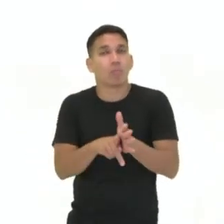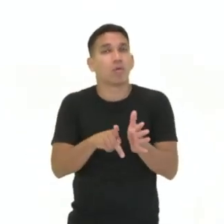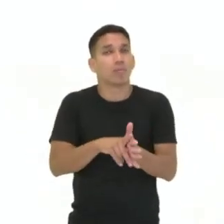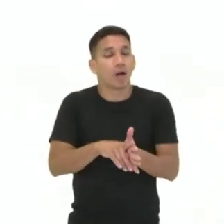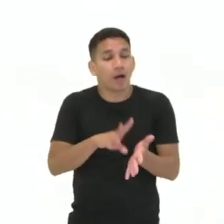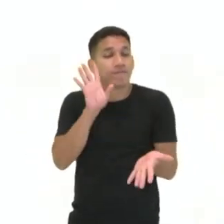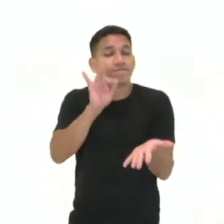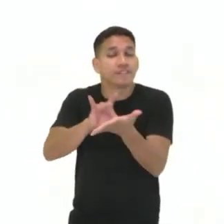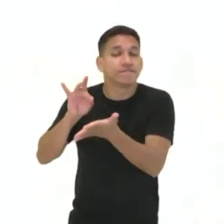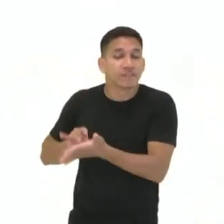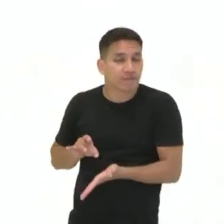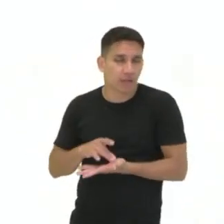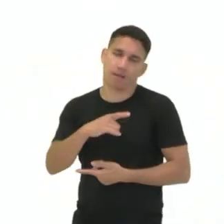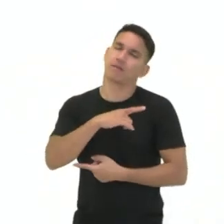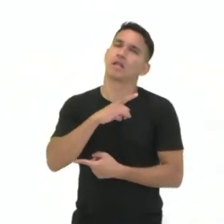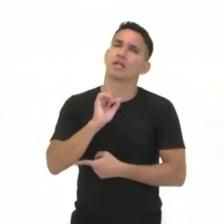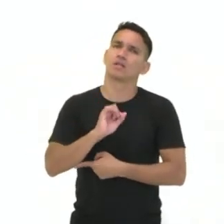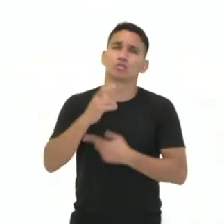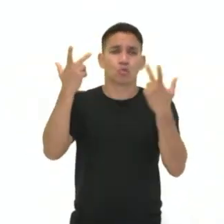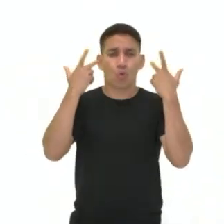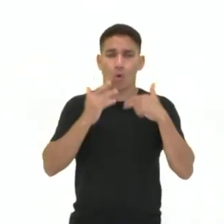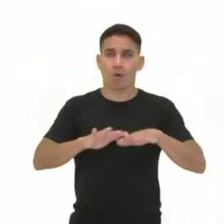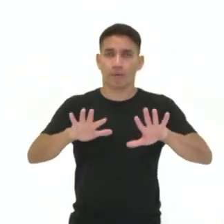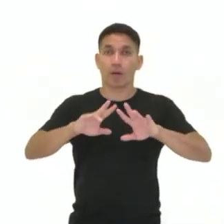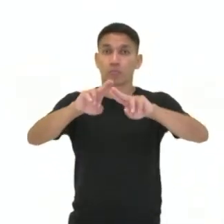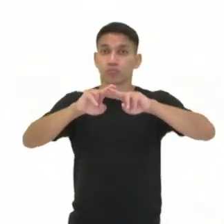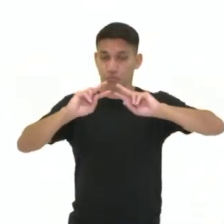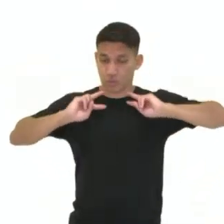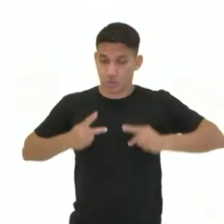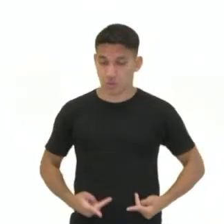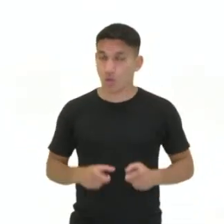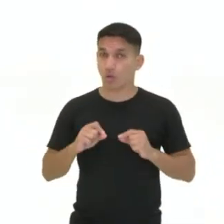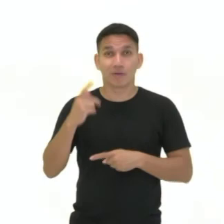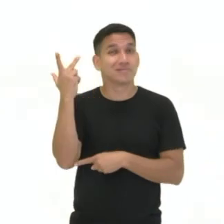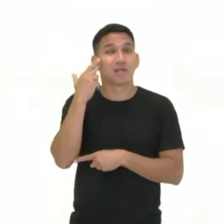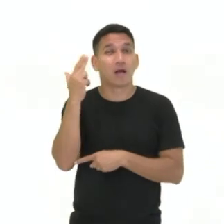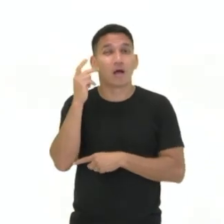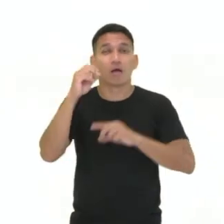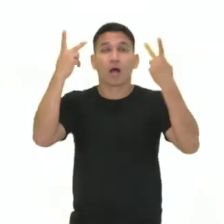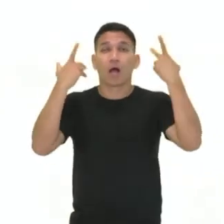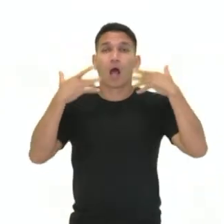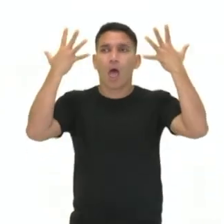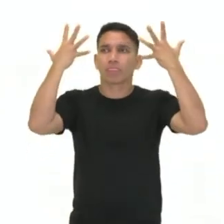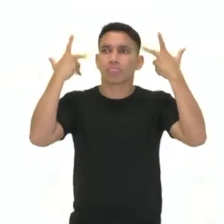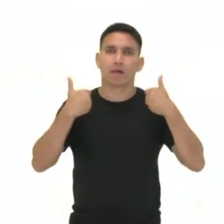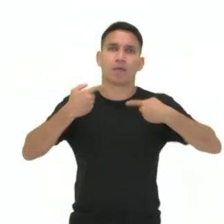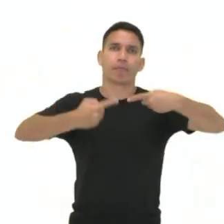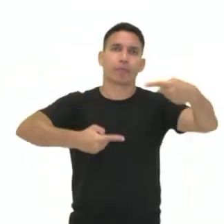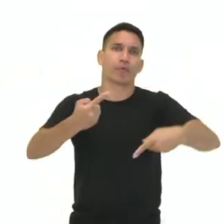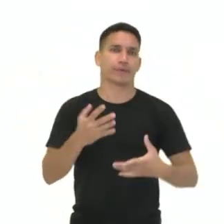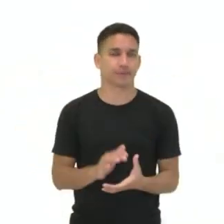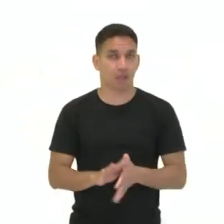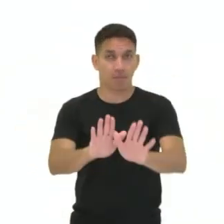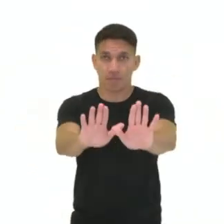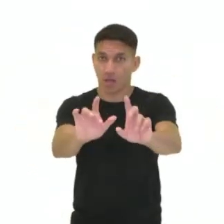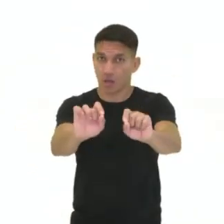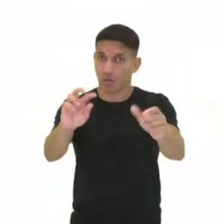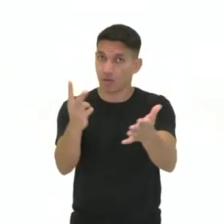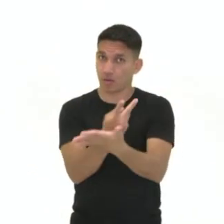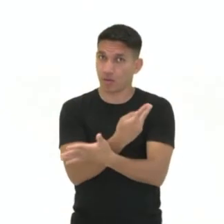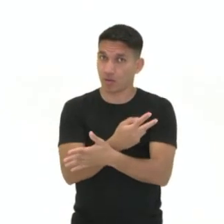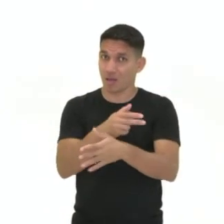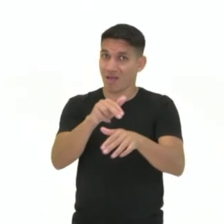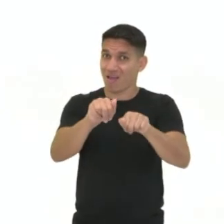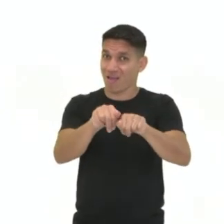existem naturalmente, e o homem é, por natureza, um animal político. Porém, a